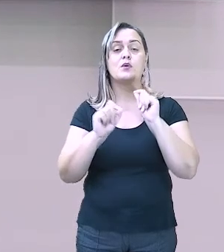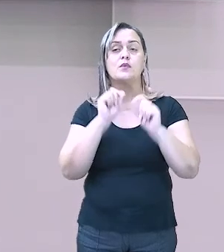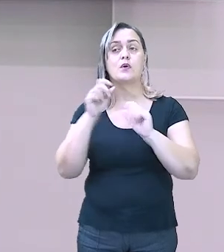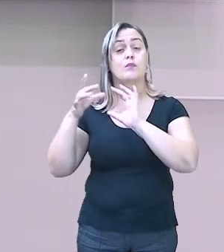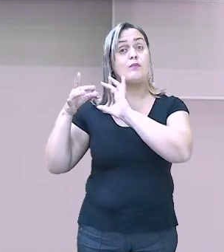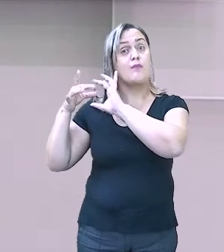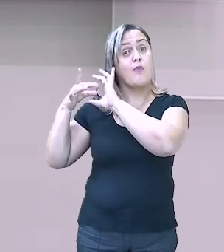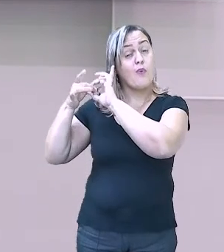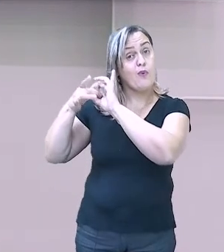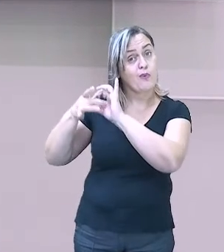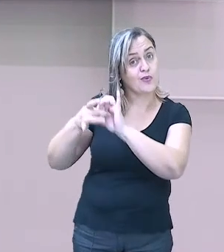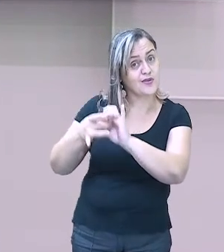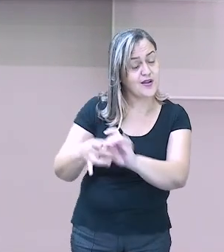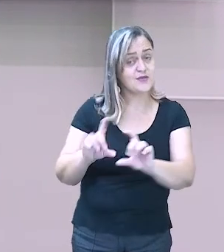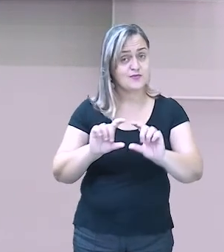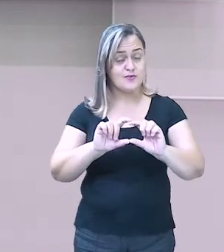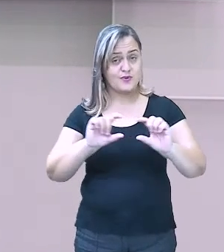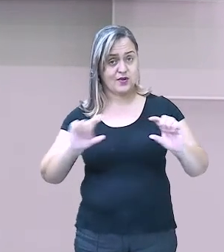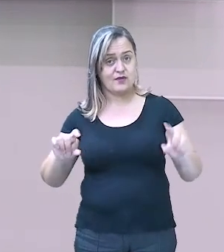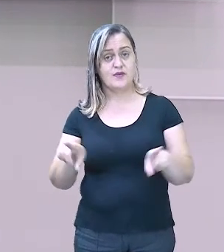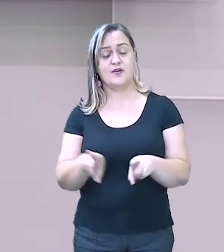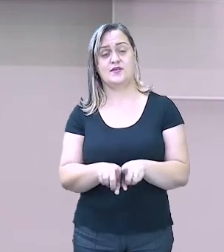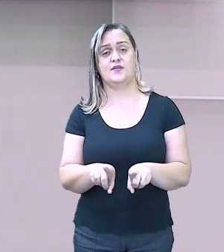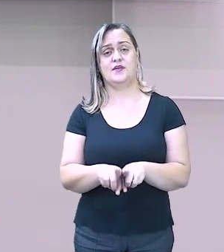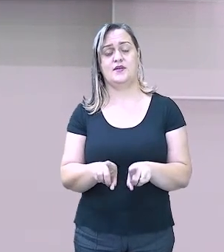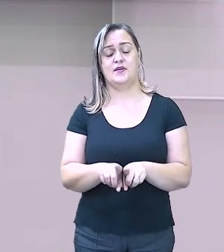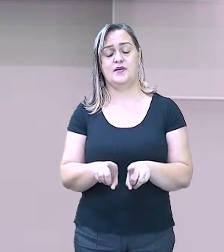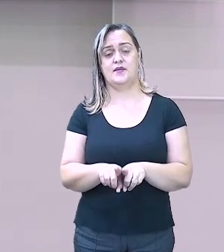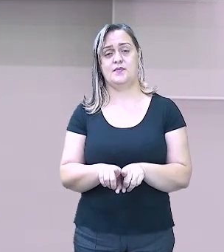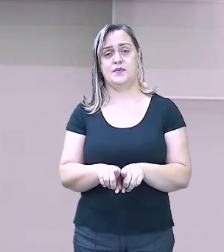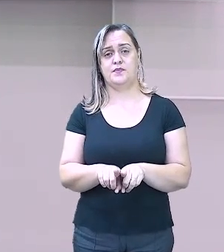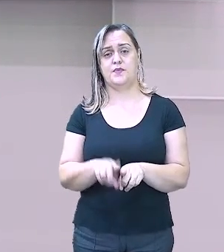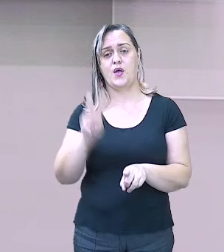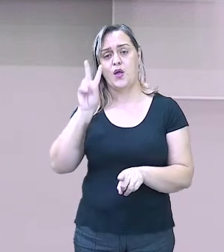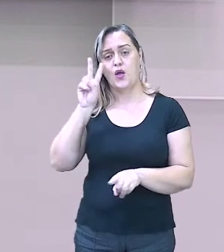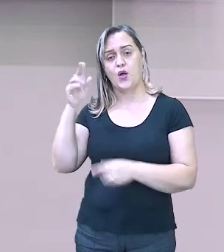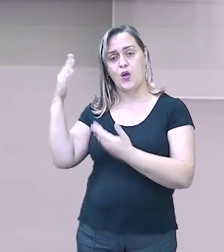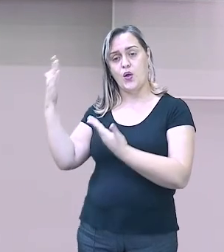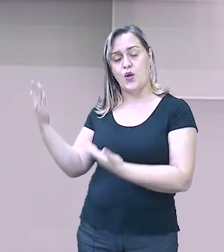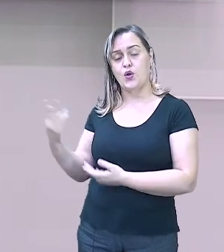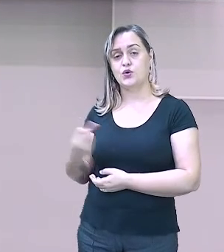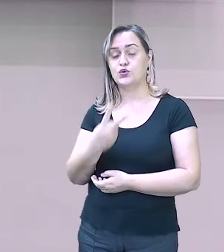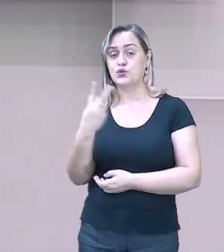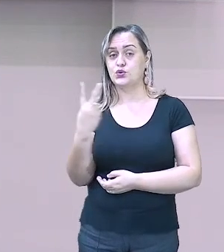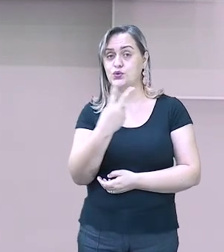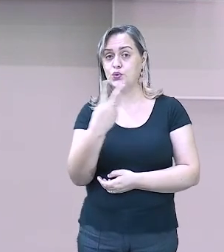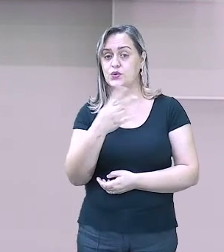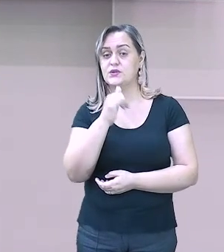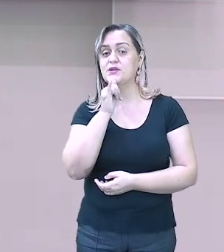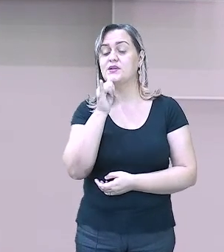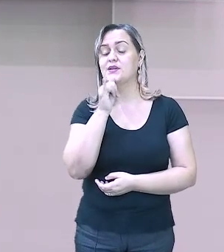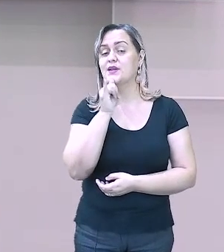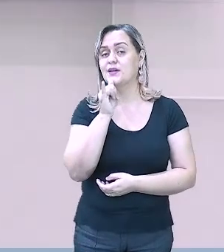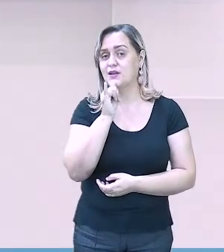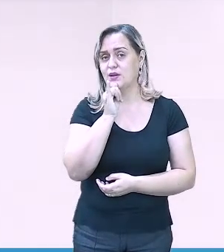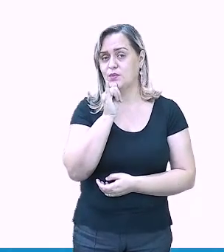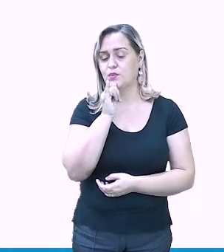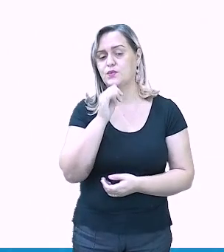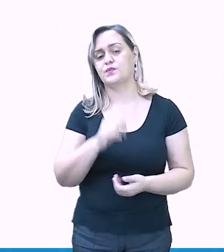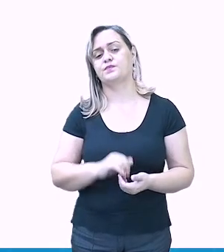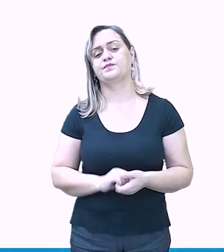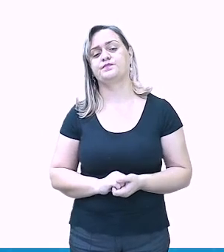Agora, vejamos aqui dois exemplos. Vamos lá, então, perceber esses